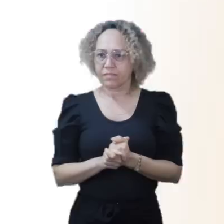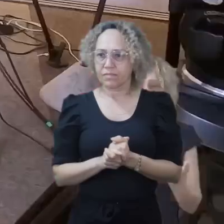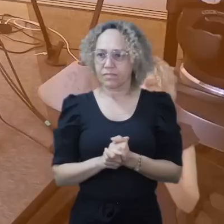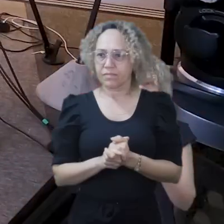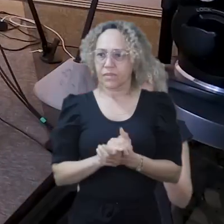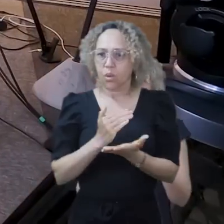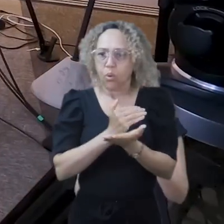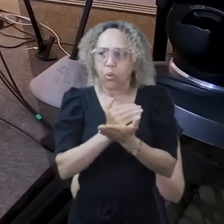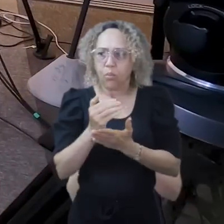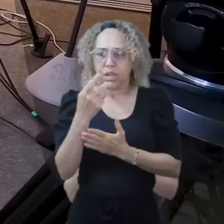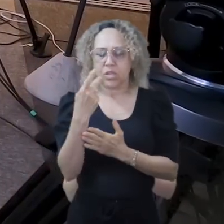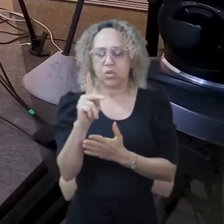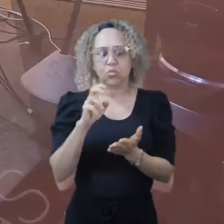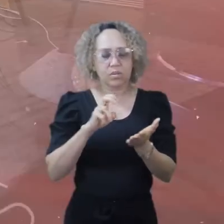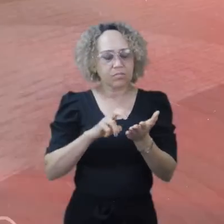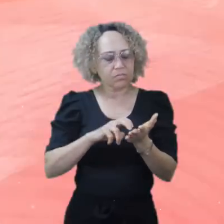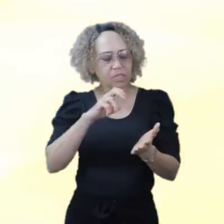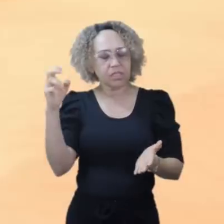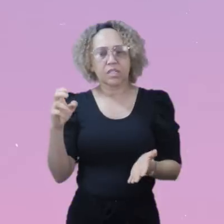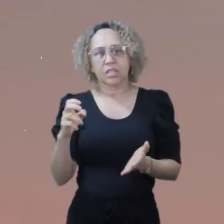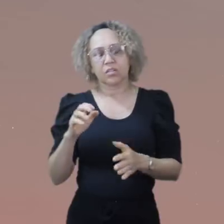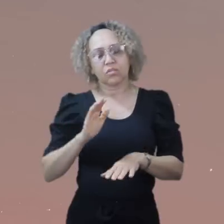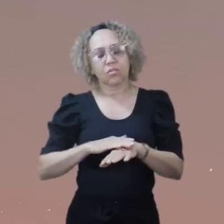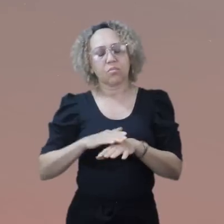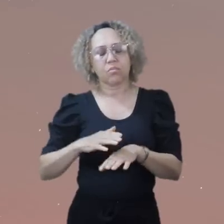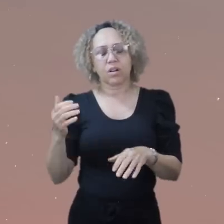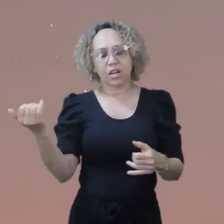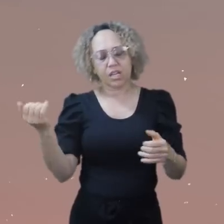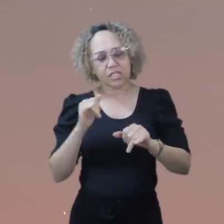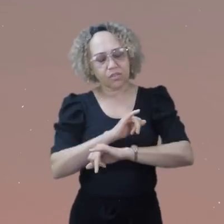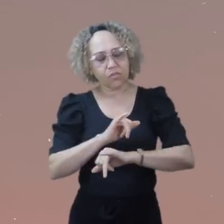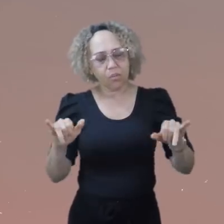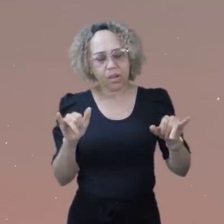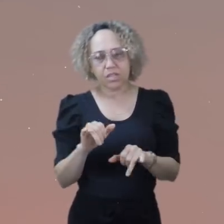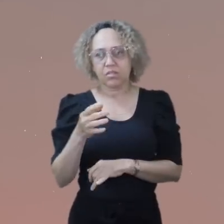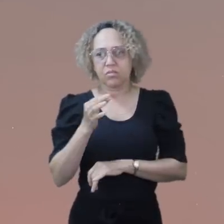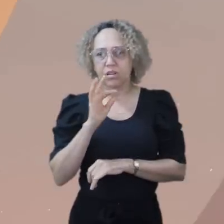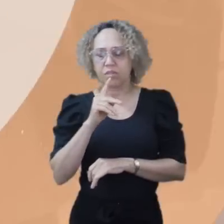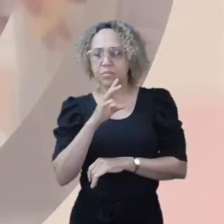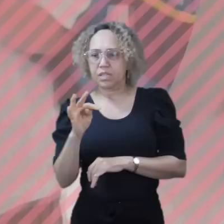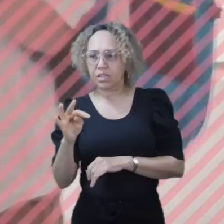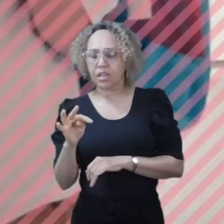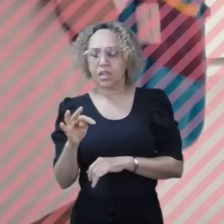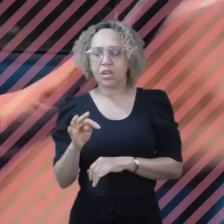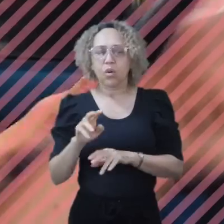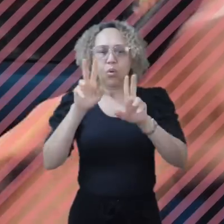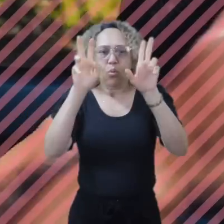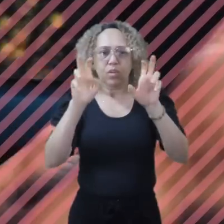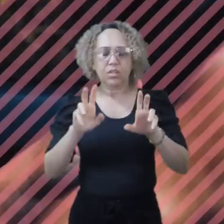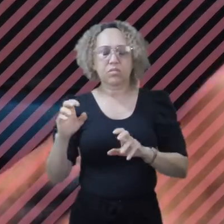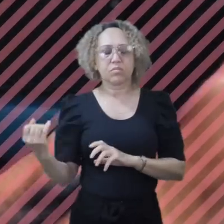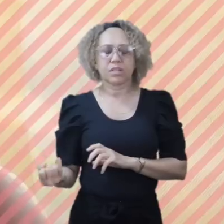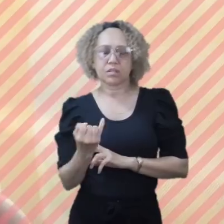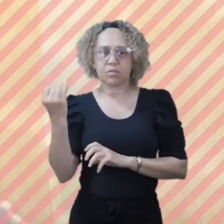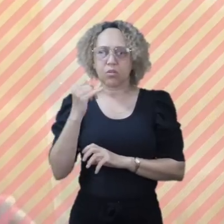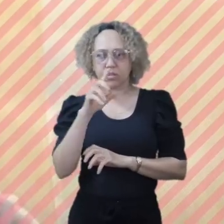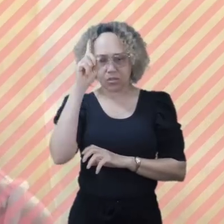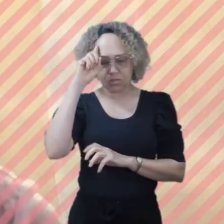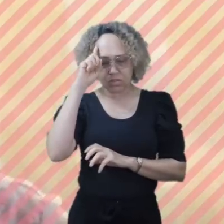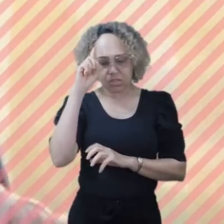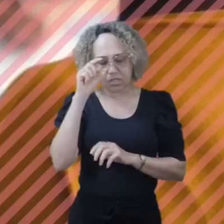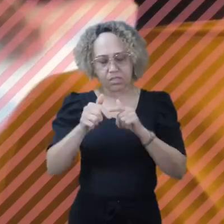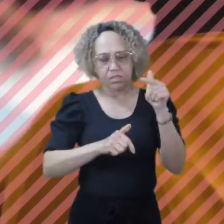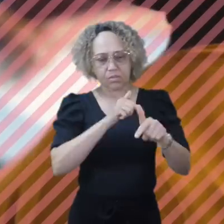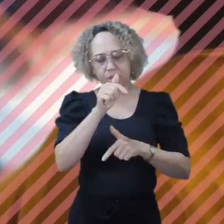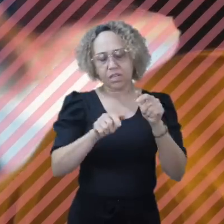Comece suas manhãs com mais informação no Café PT. Os assuntos mais importantes para o dia a dia do trabalhador e